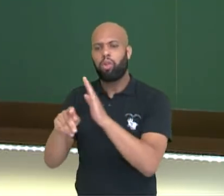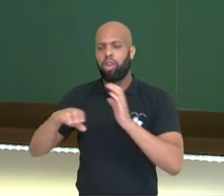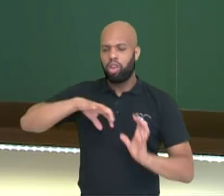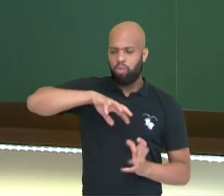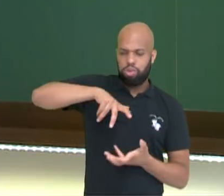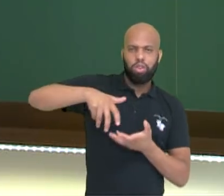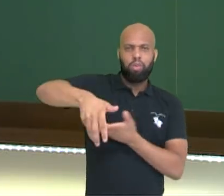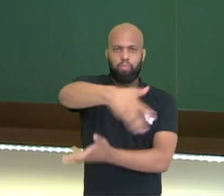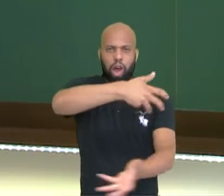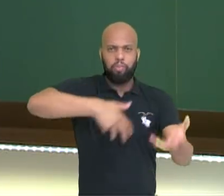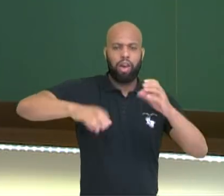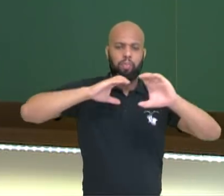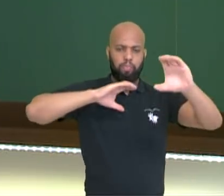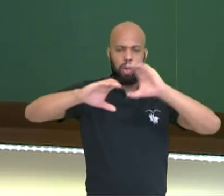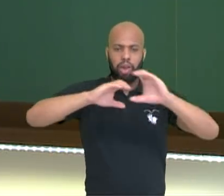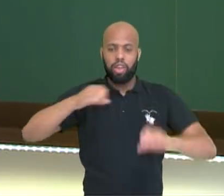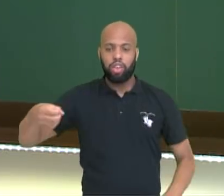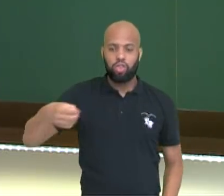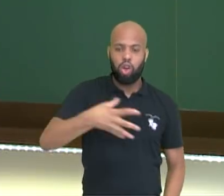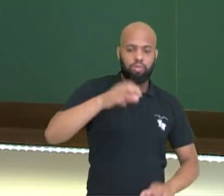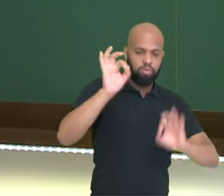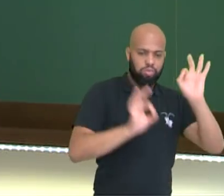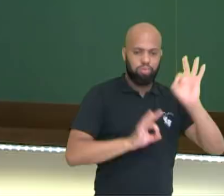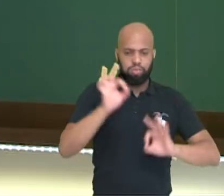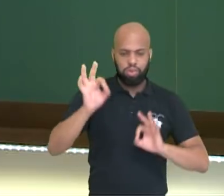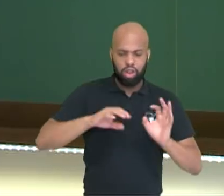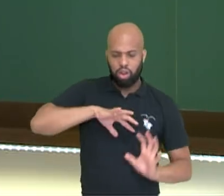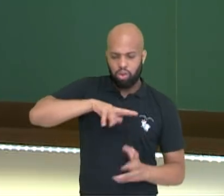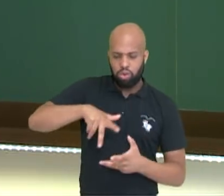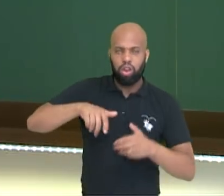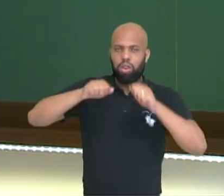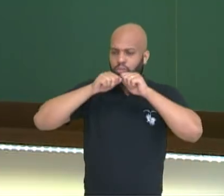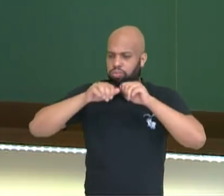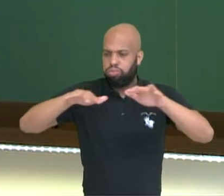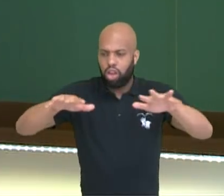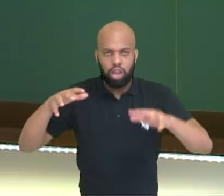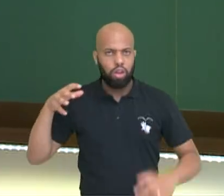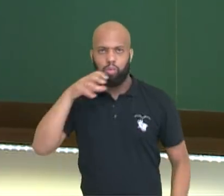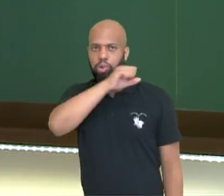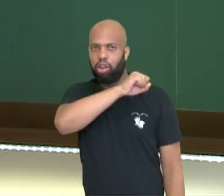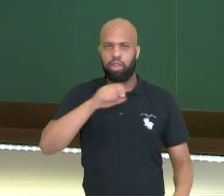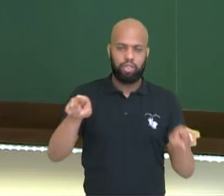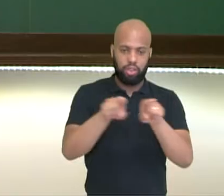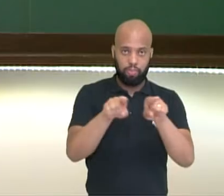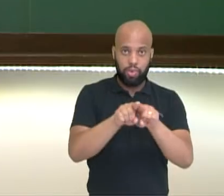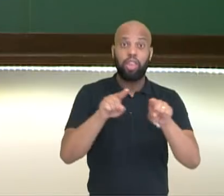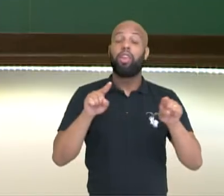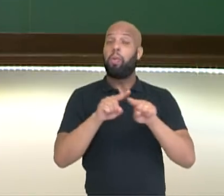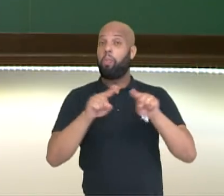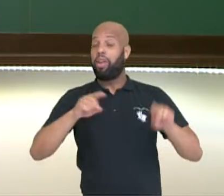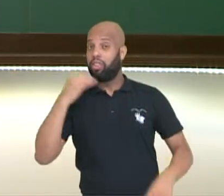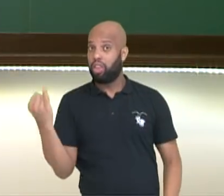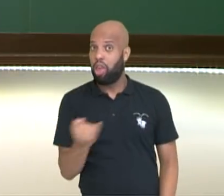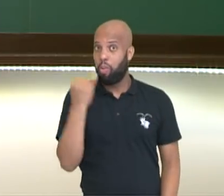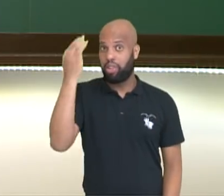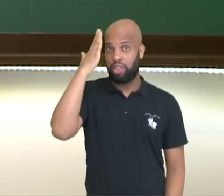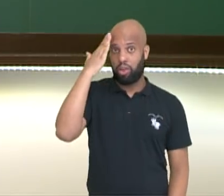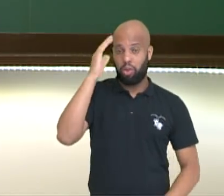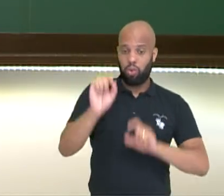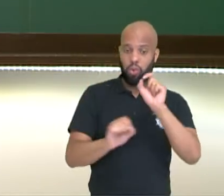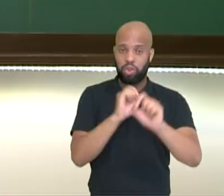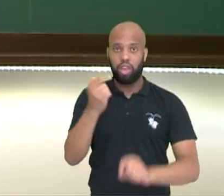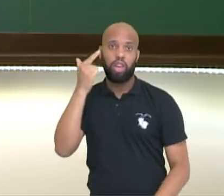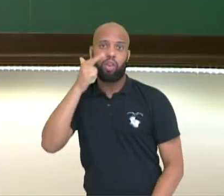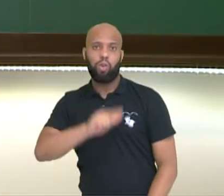globalização e essa nova ordem mundial, ela se expandisse muito mais rapidamente. Mas é claro que, para você ter acesso